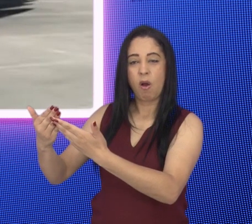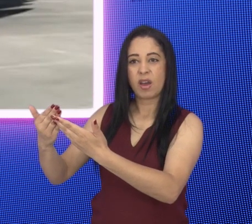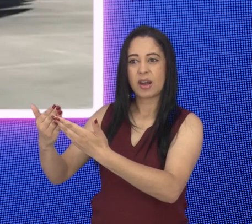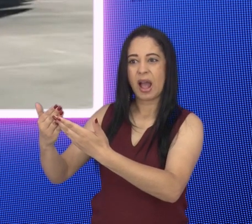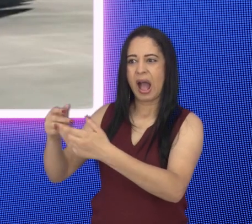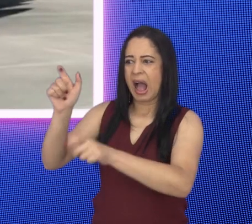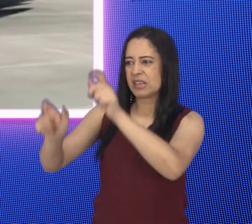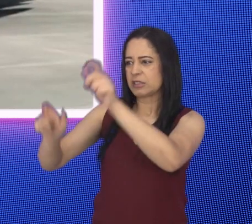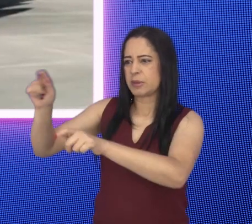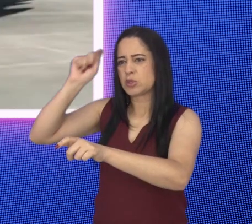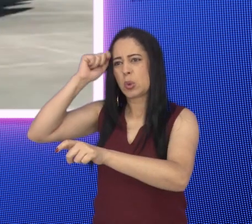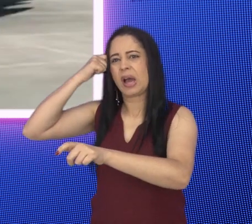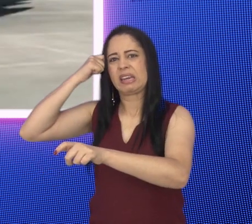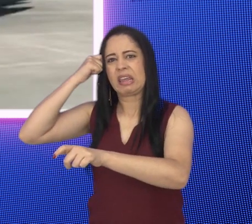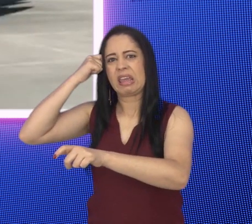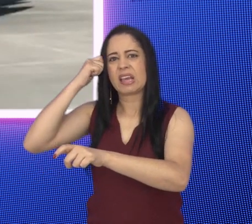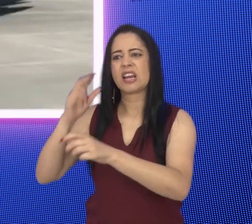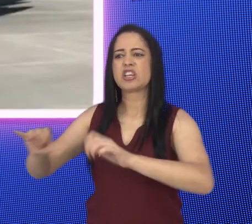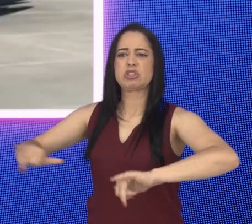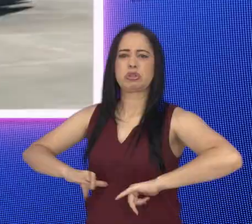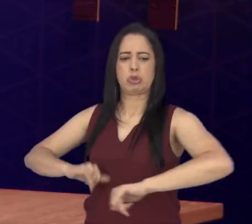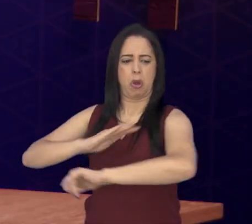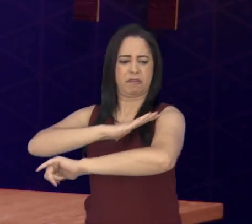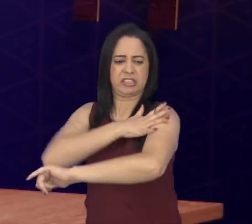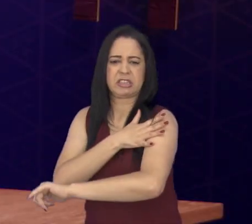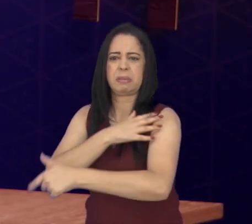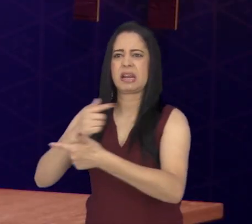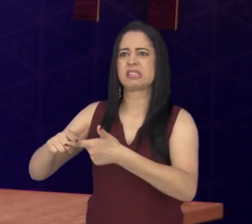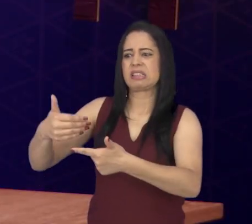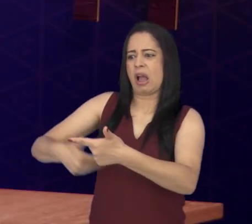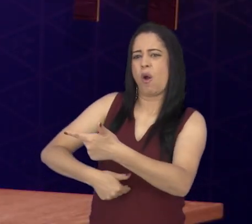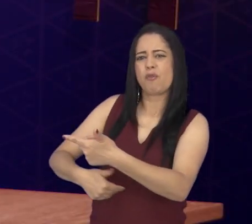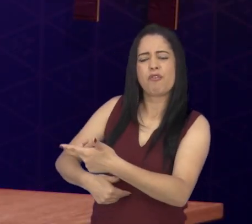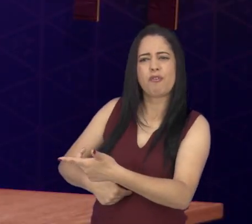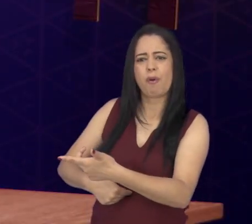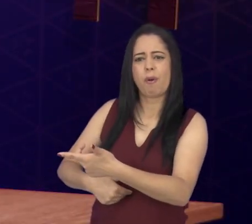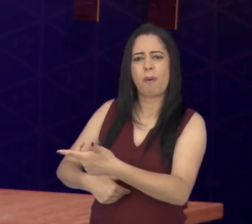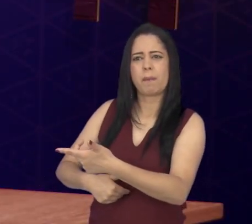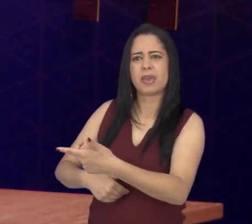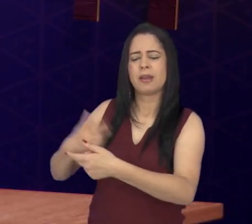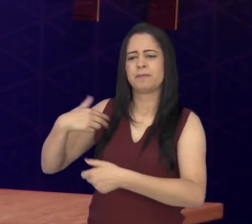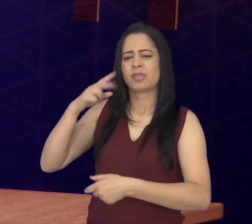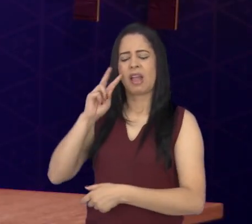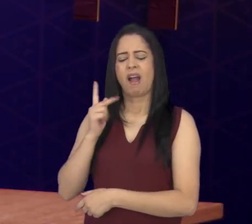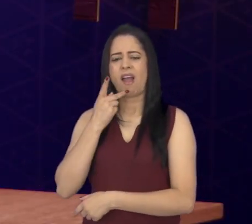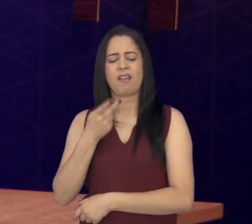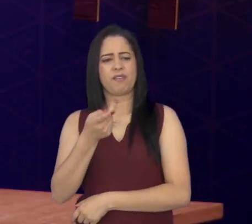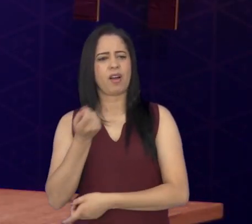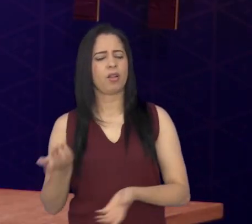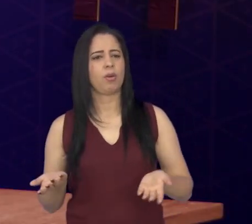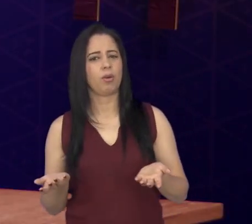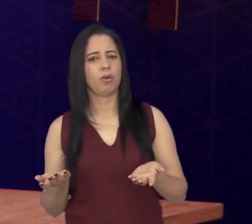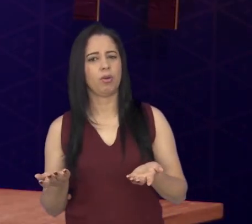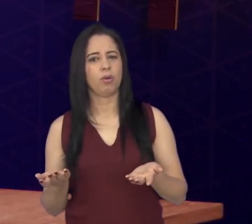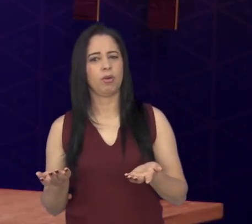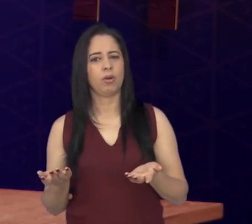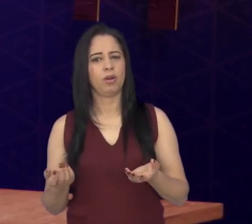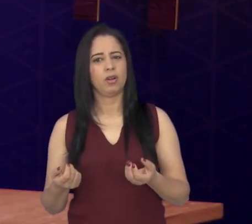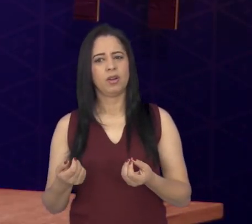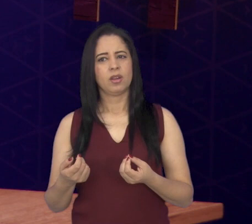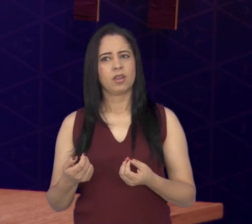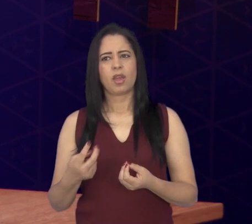inteiro passava fome, sofria discriminação, sofria pra caramba. E ele falou pro Pantera Negra da época,